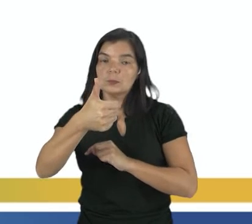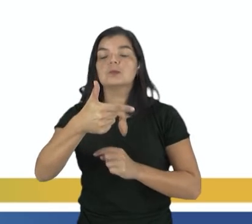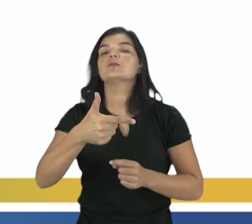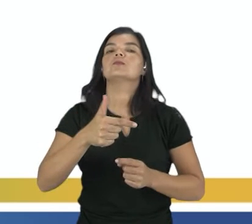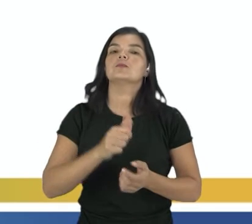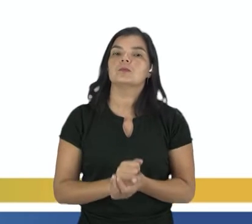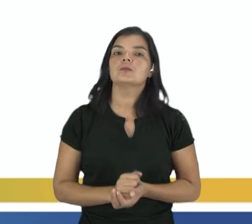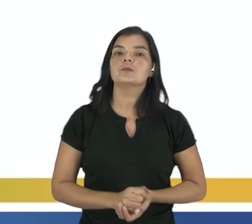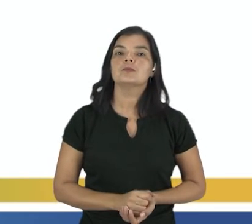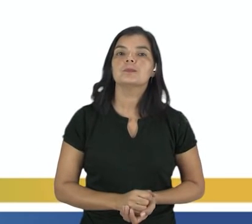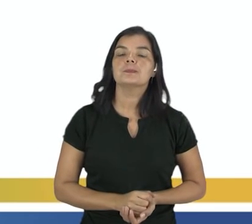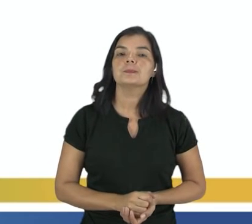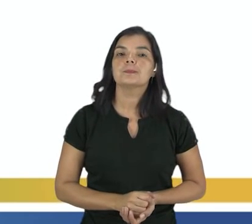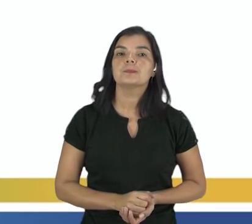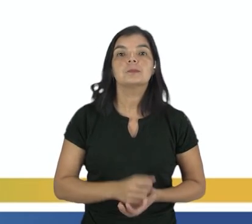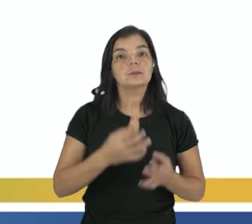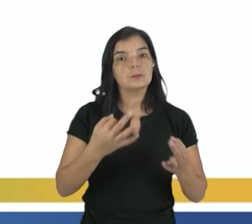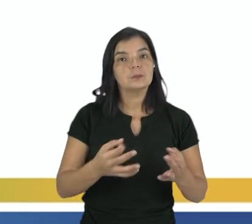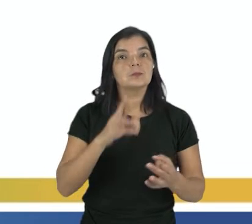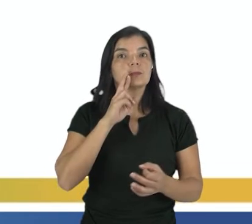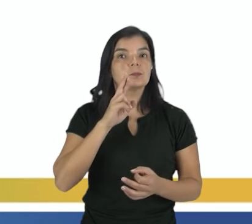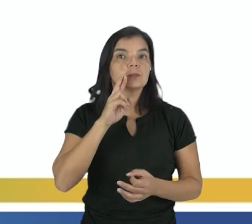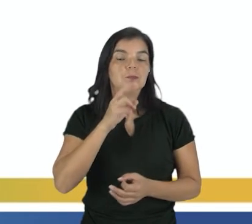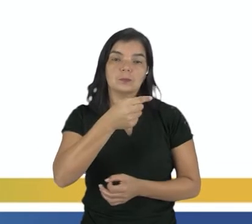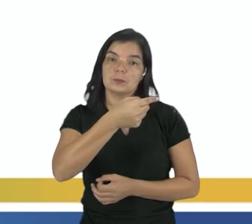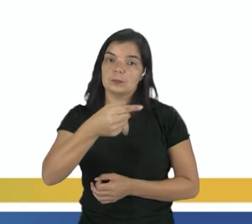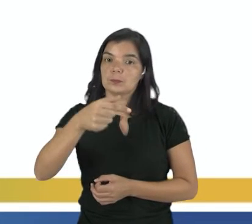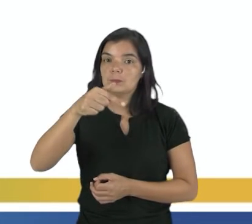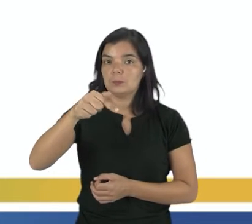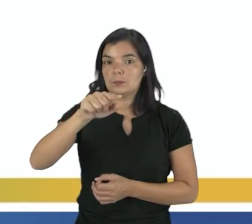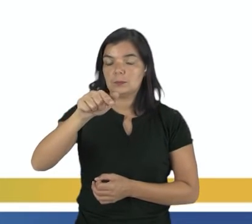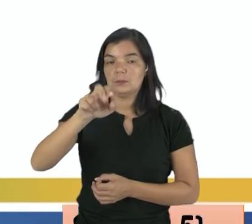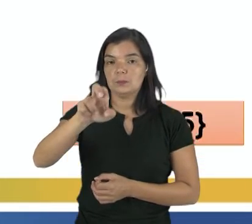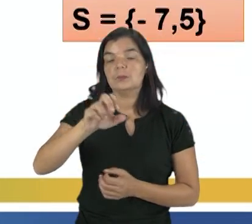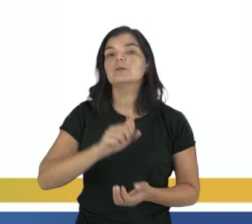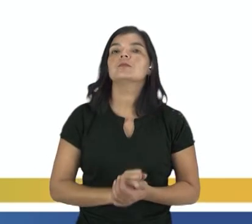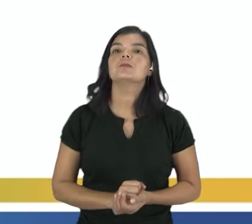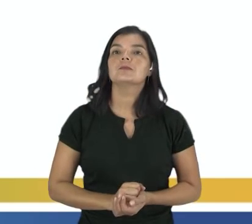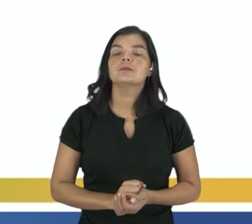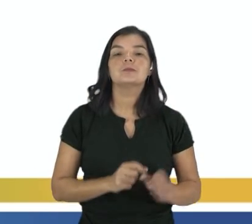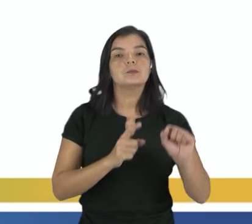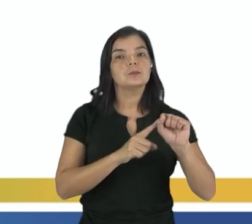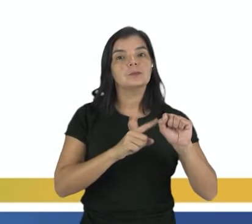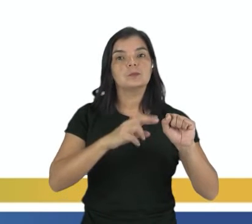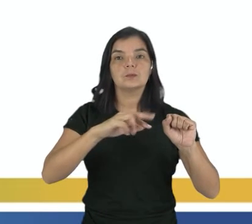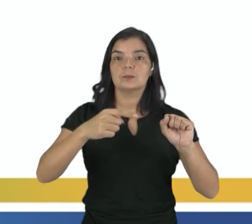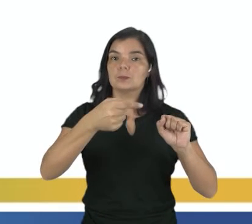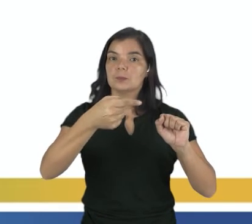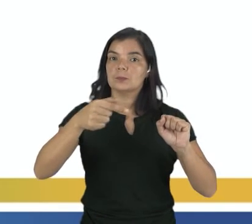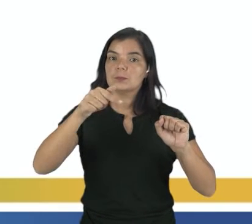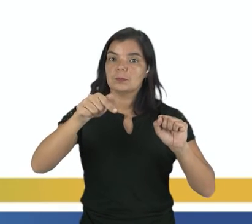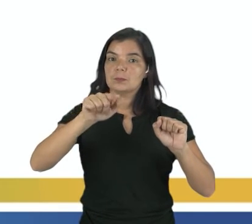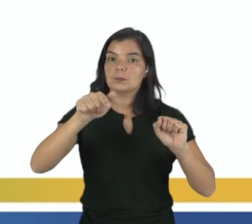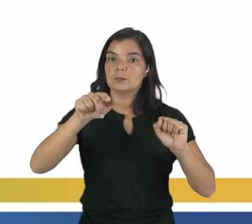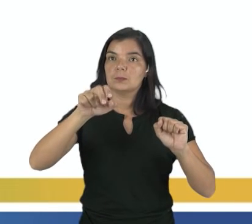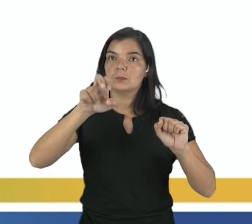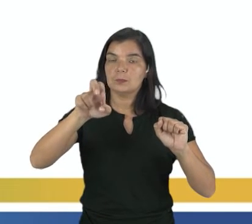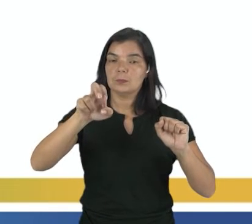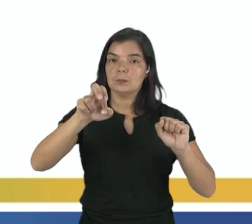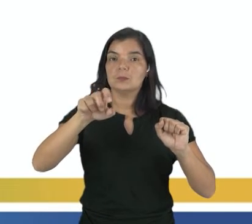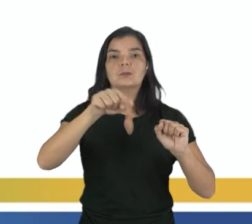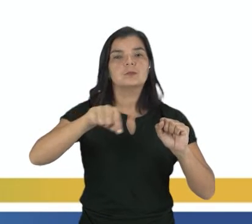passar ao menos 2 dividido certo que daria menos 7,5 portanto a nossa solução é menos 7,5